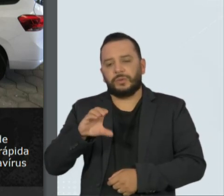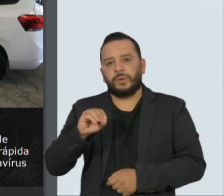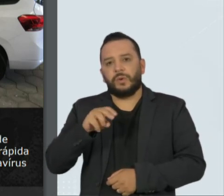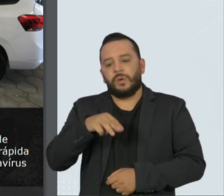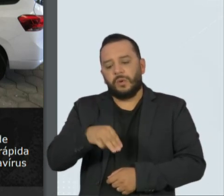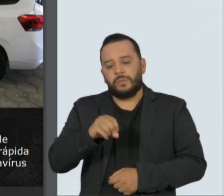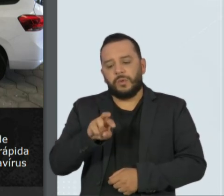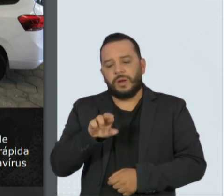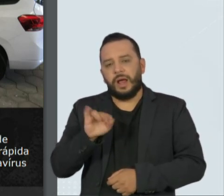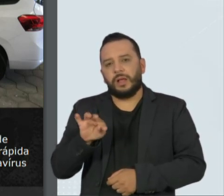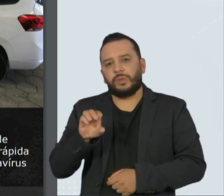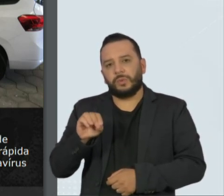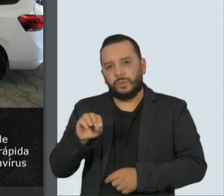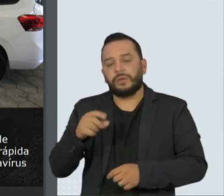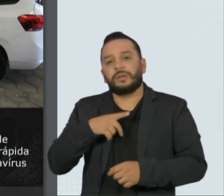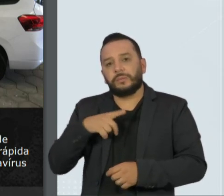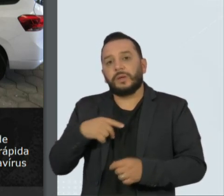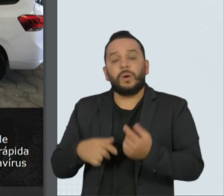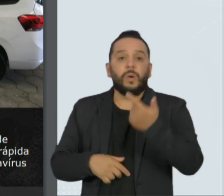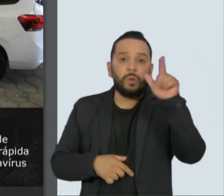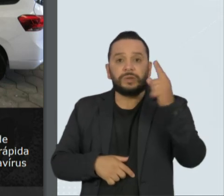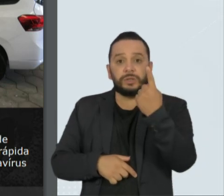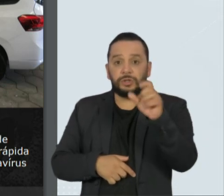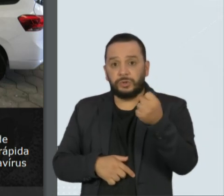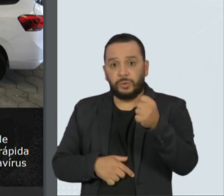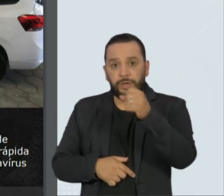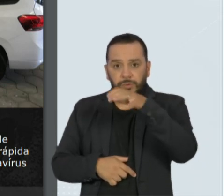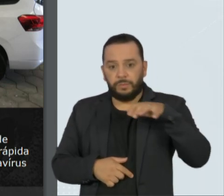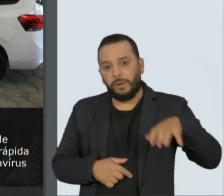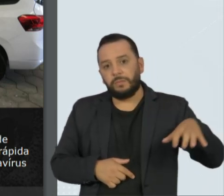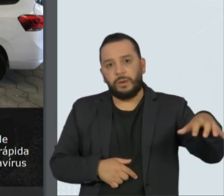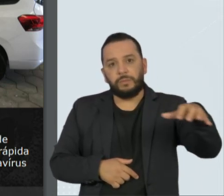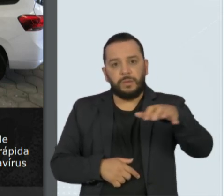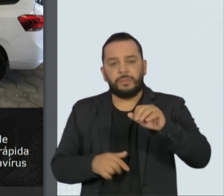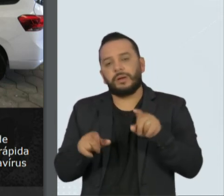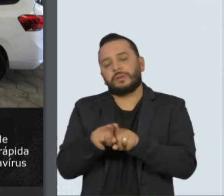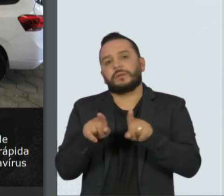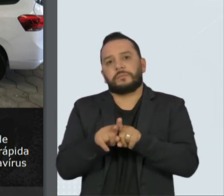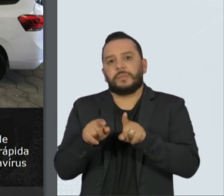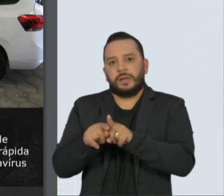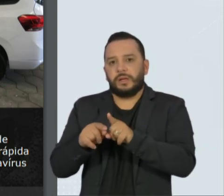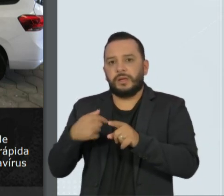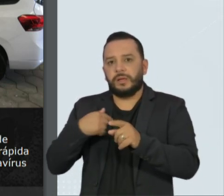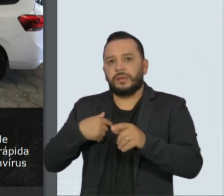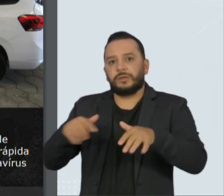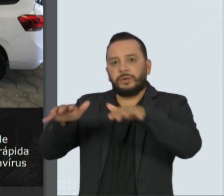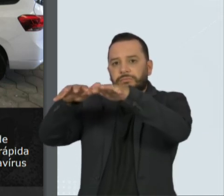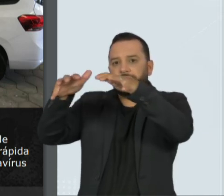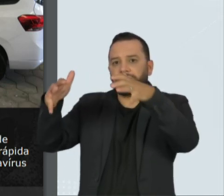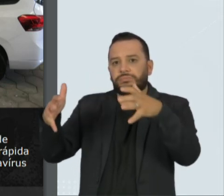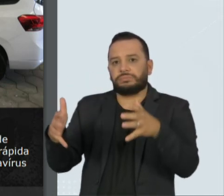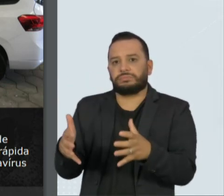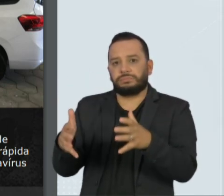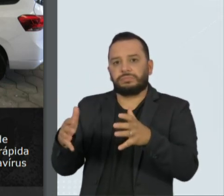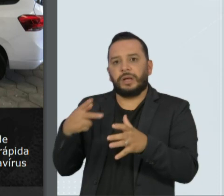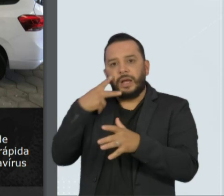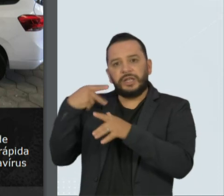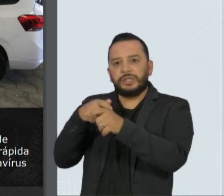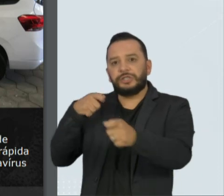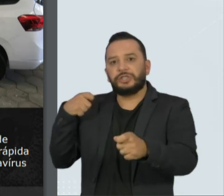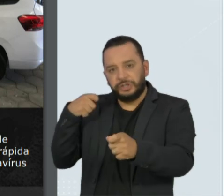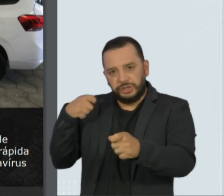em 18 casas. As aldeias indígenas, que é importantíssimo, uma população vulnerável,